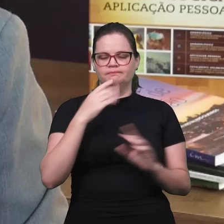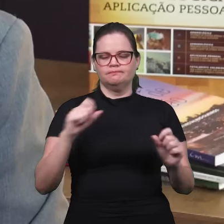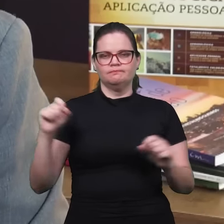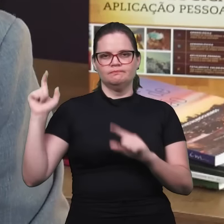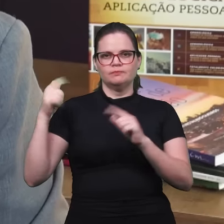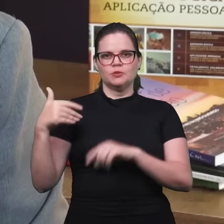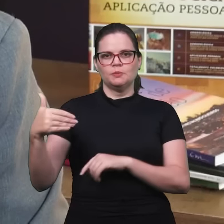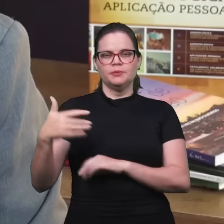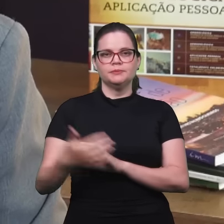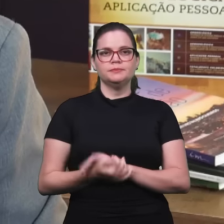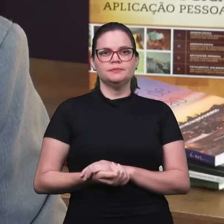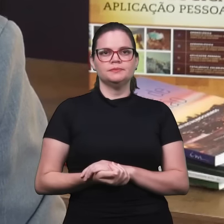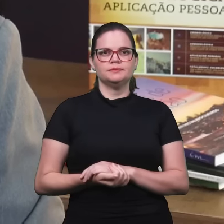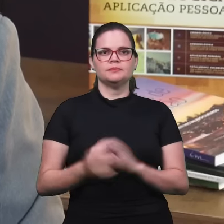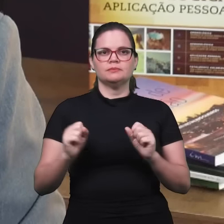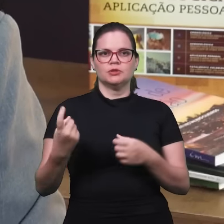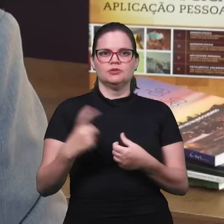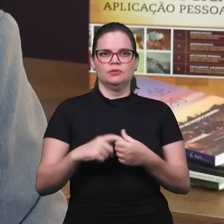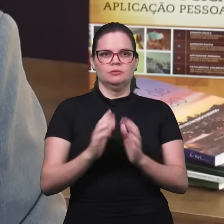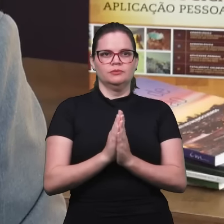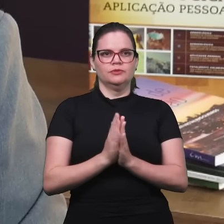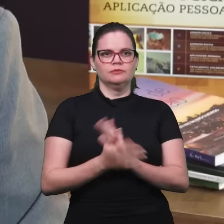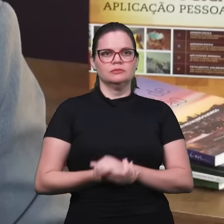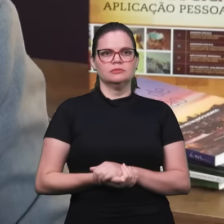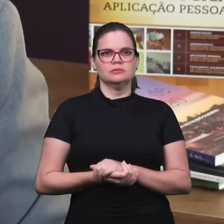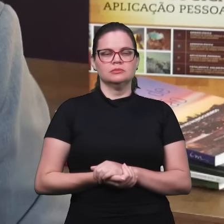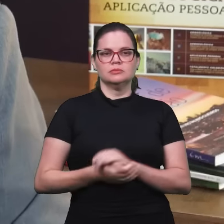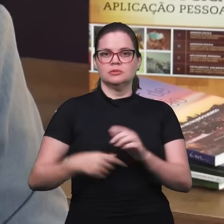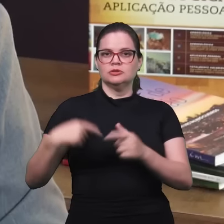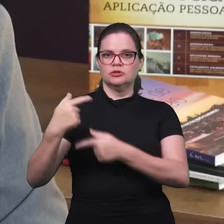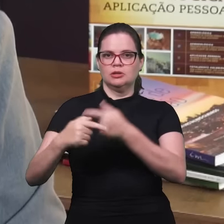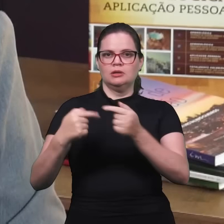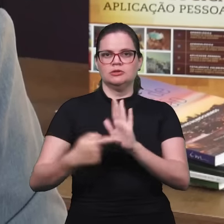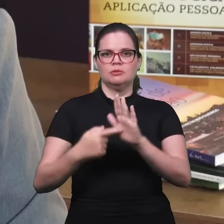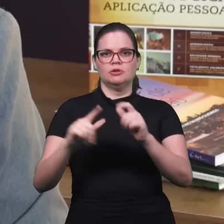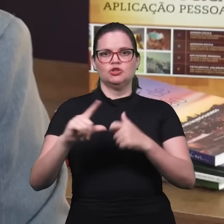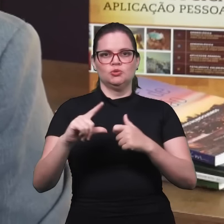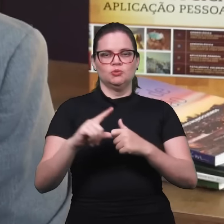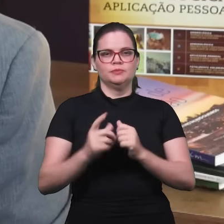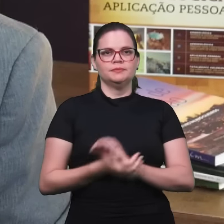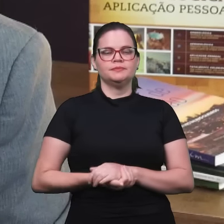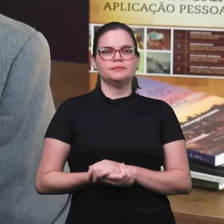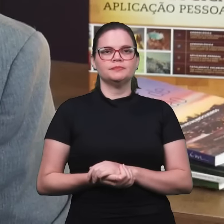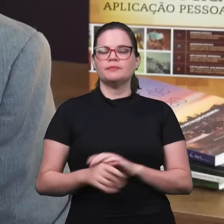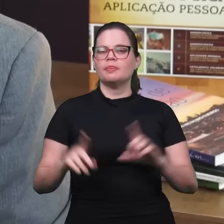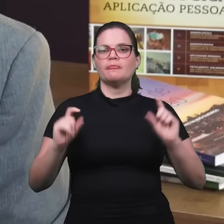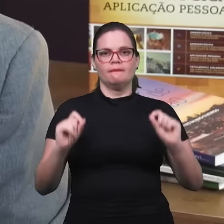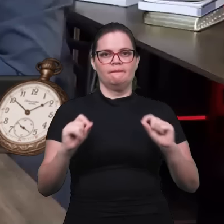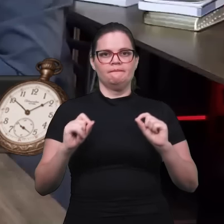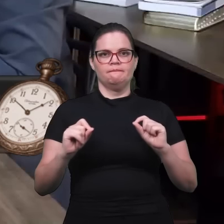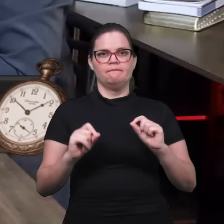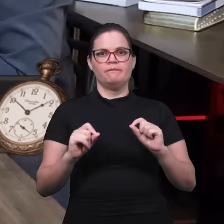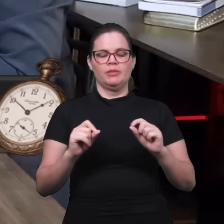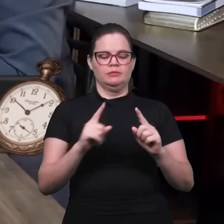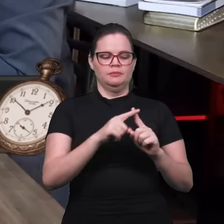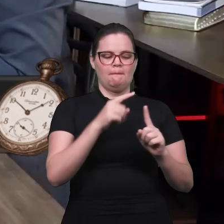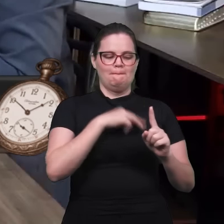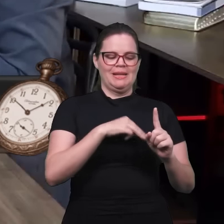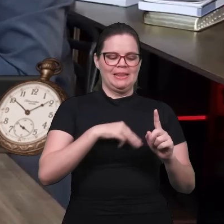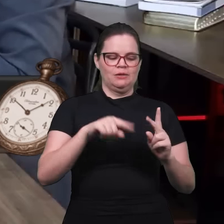próximo quadro, que já está aqui, não, pode voltar, fazendo favor, na genealogia de Lucas, né? Porque qual que é a diferença de Lucas